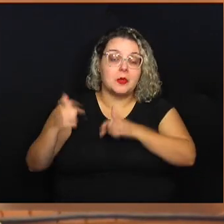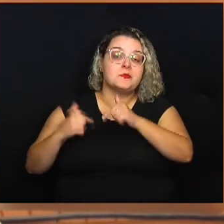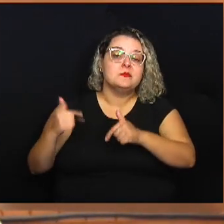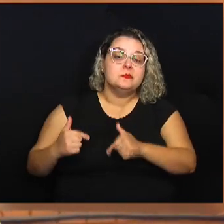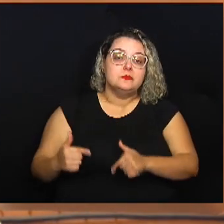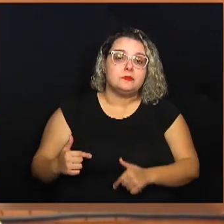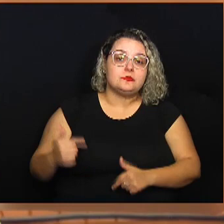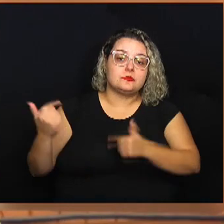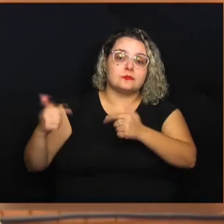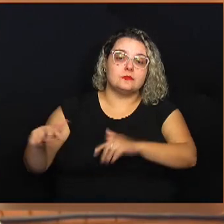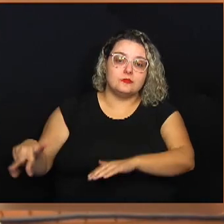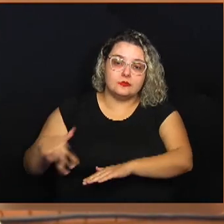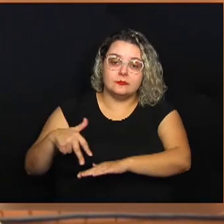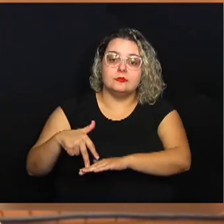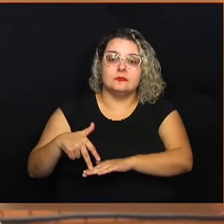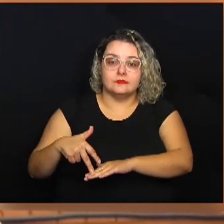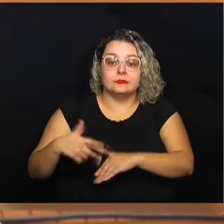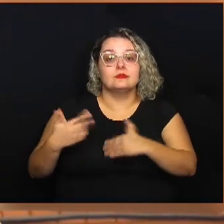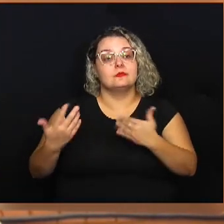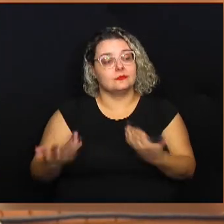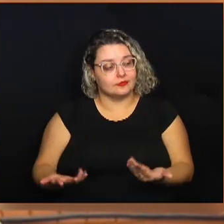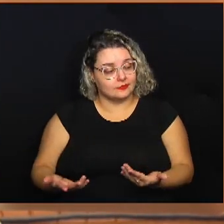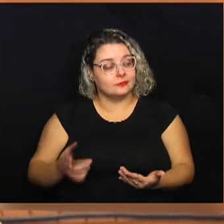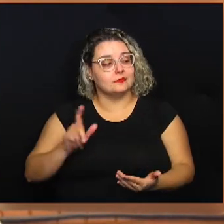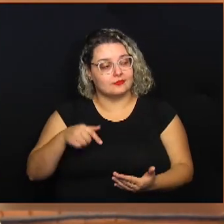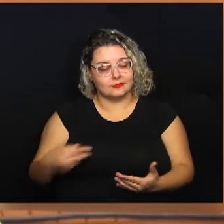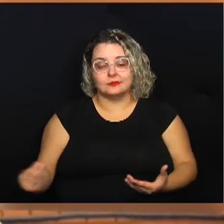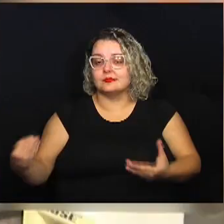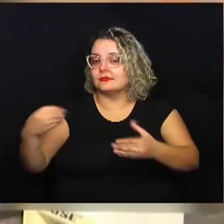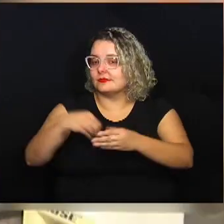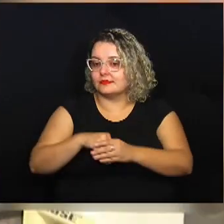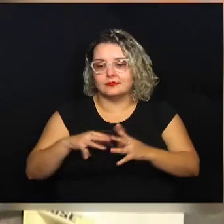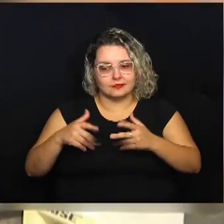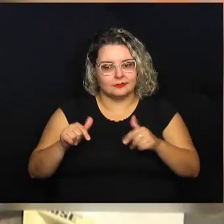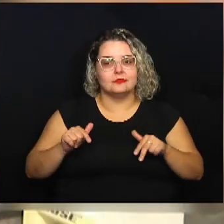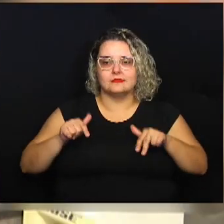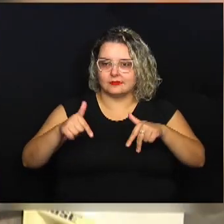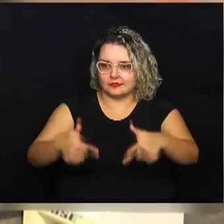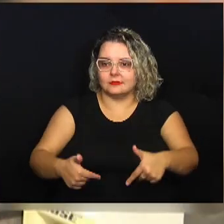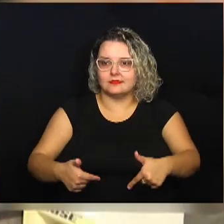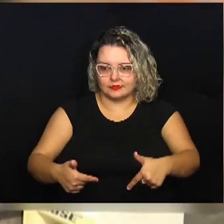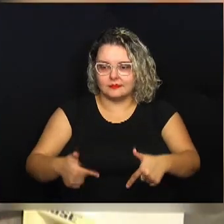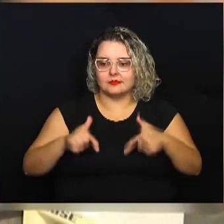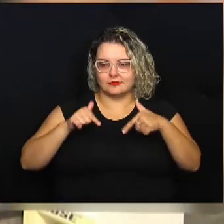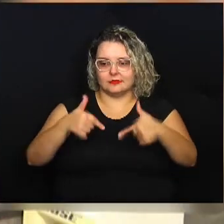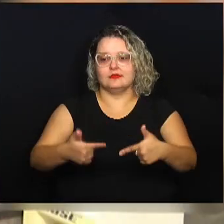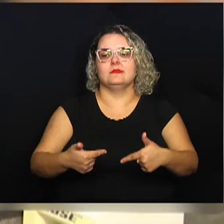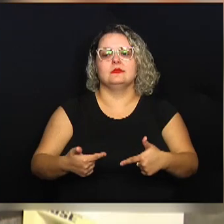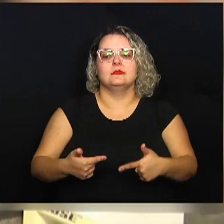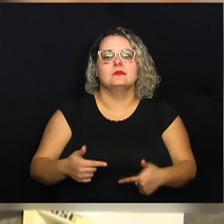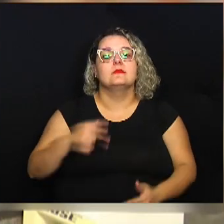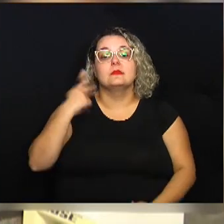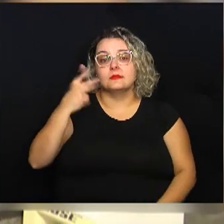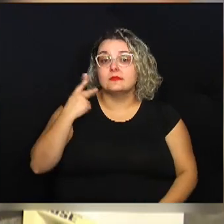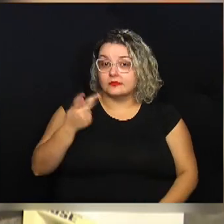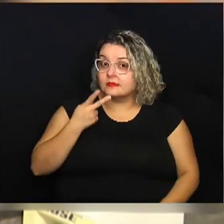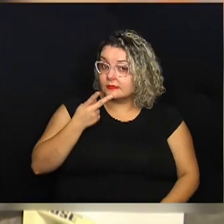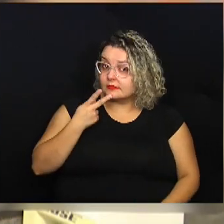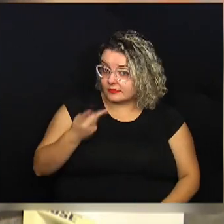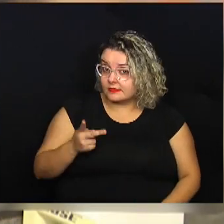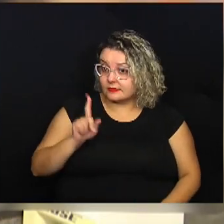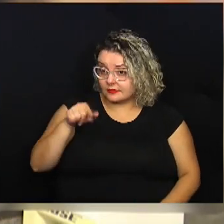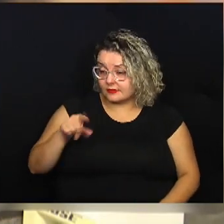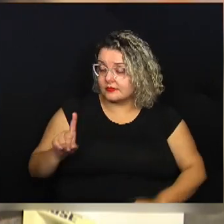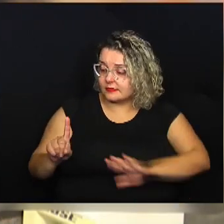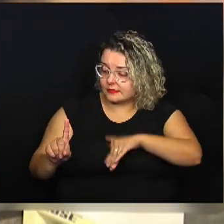que ele ocupava, ele acabava sendo inserido em todas essas lutas. A parlamentar ressaltou que essa homenagem é uma forma